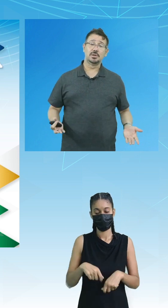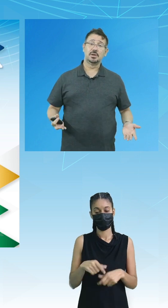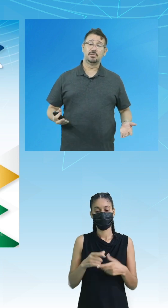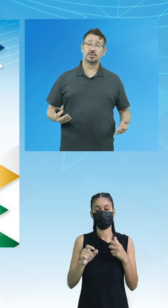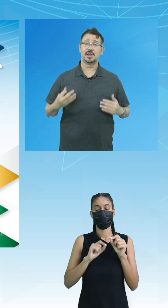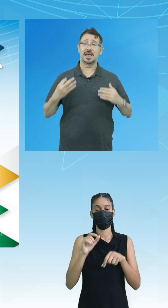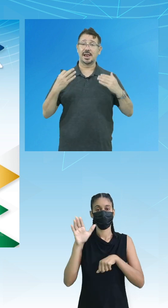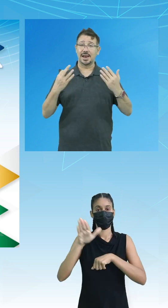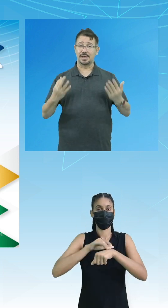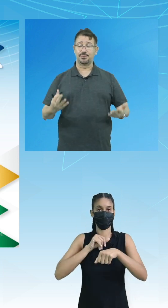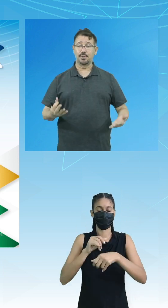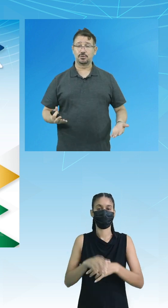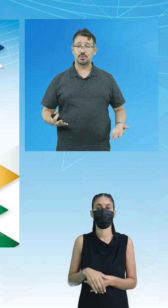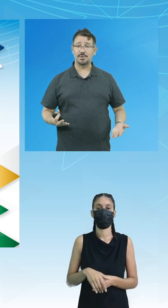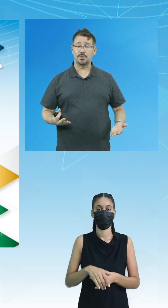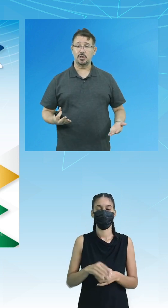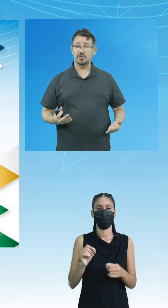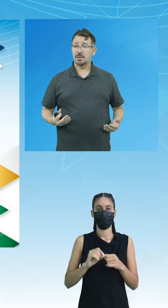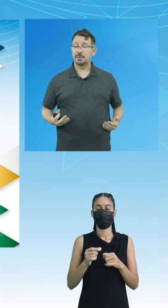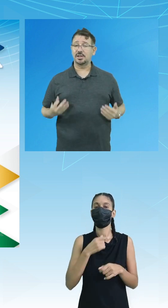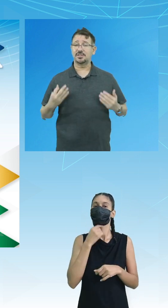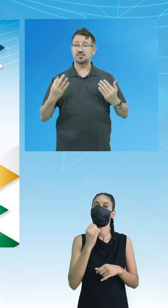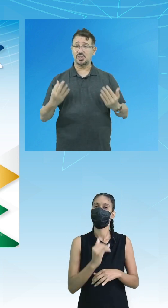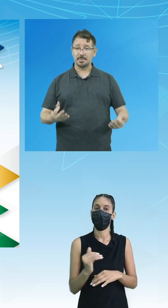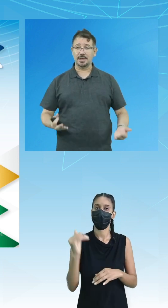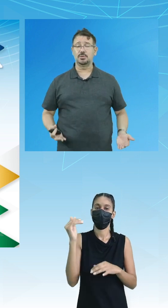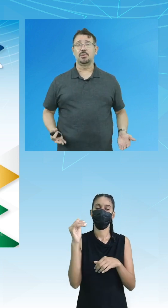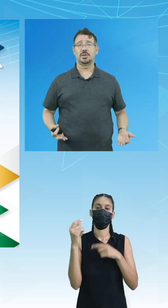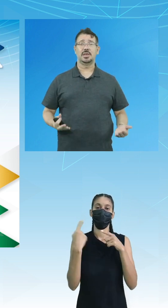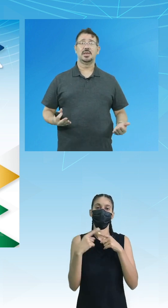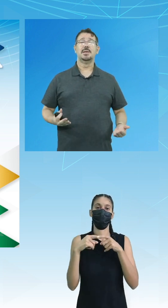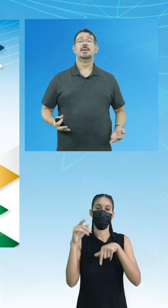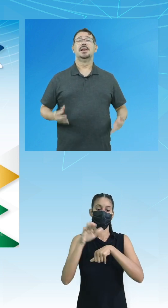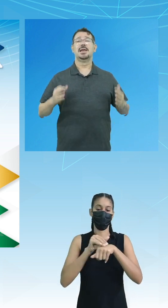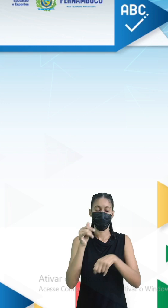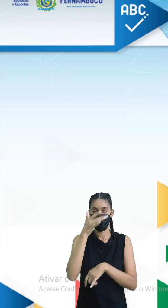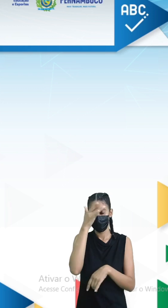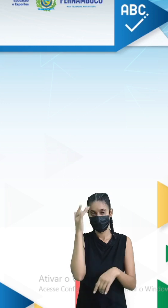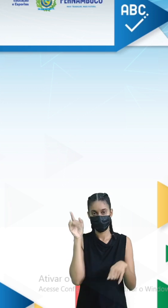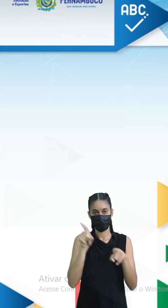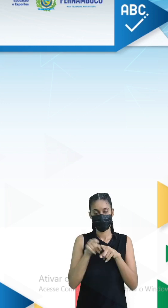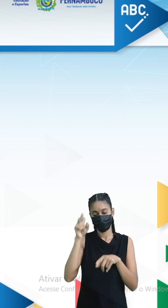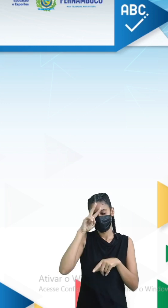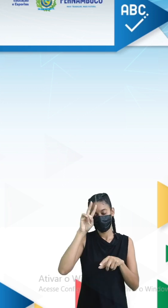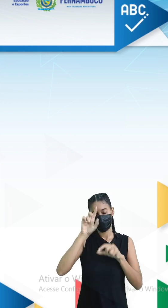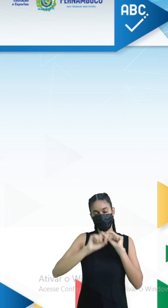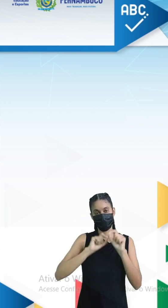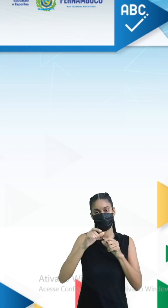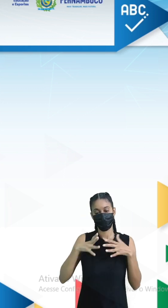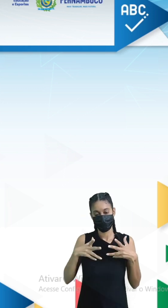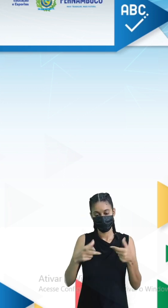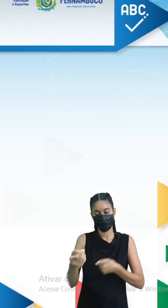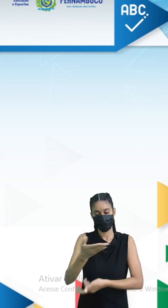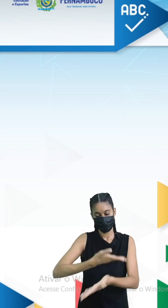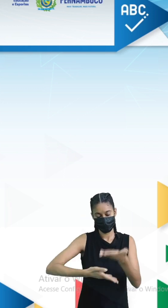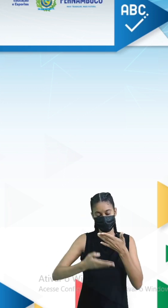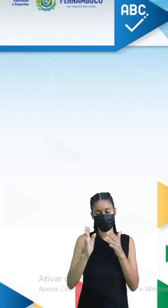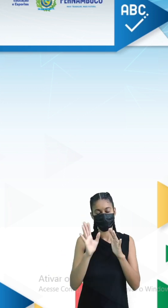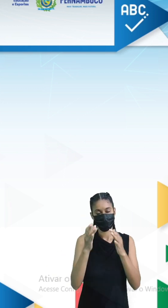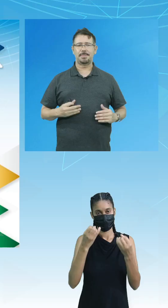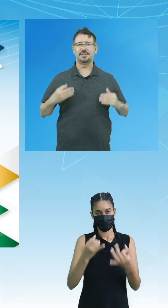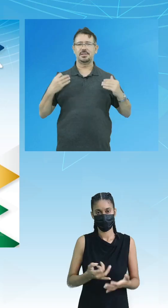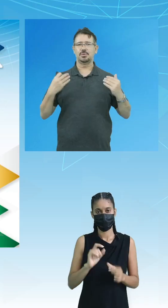chamamento. Você elevou sua voz porque está chamando alguém. Lembrando que todas essas relações, como eu